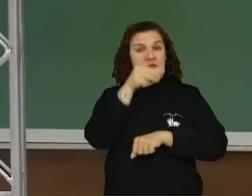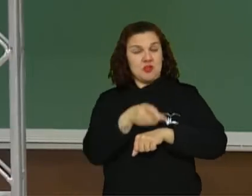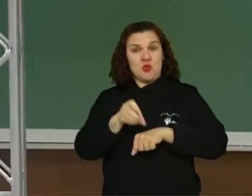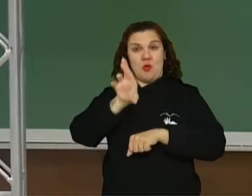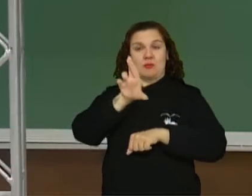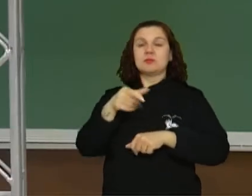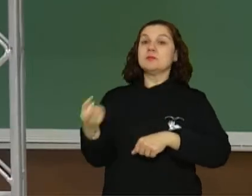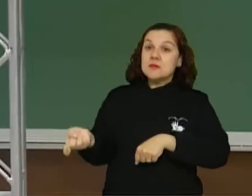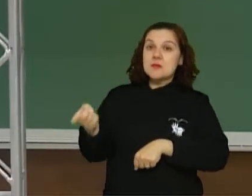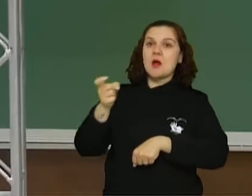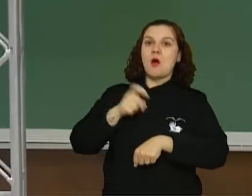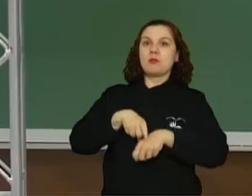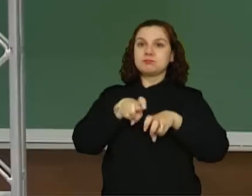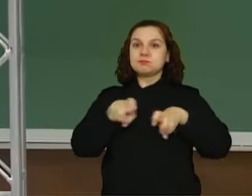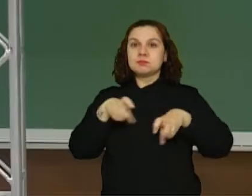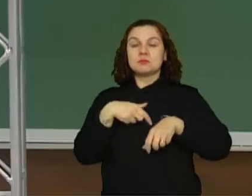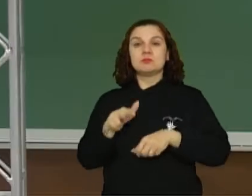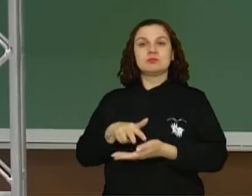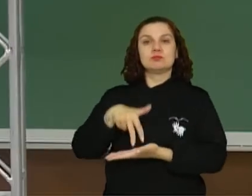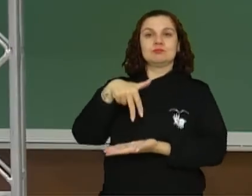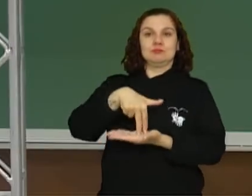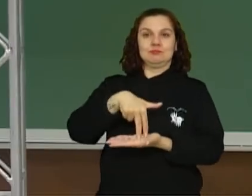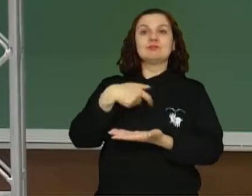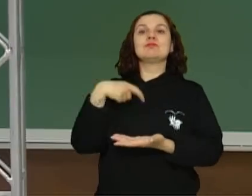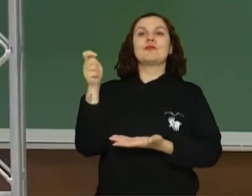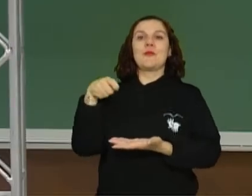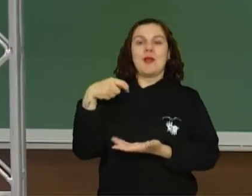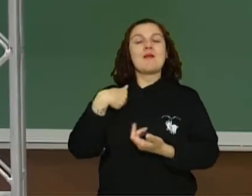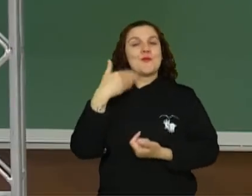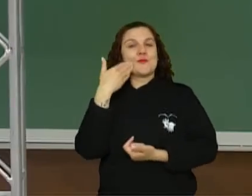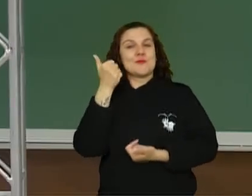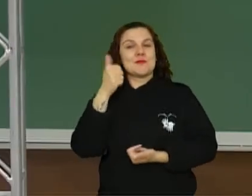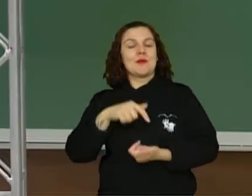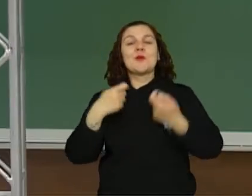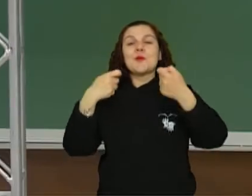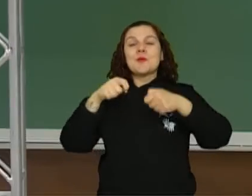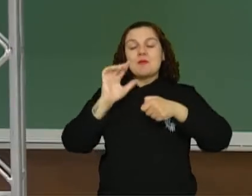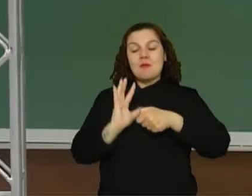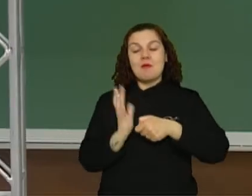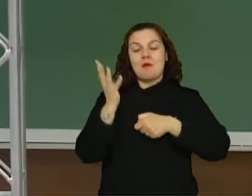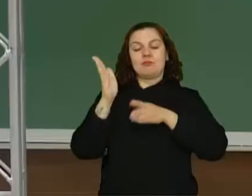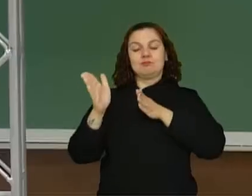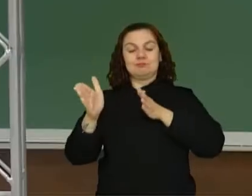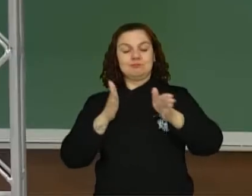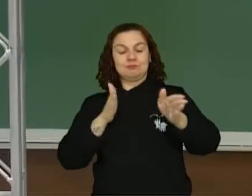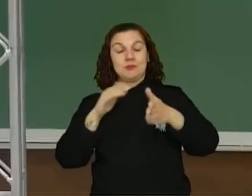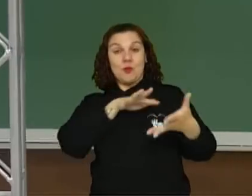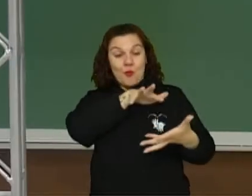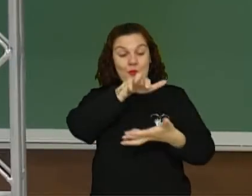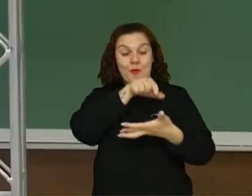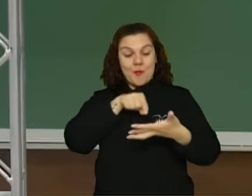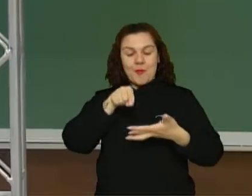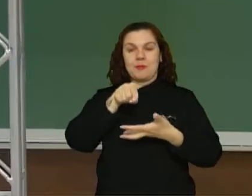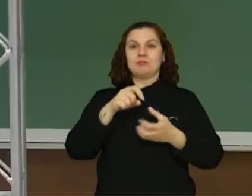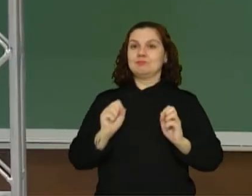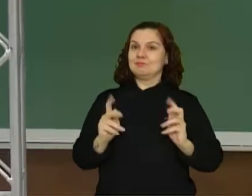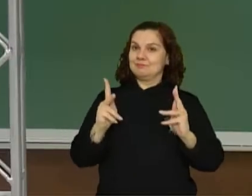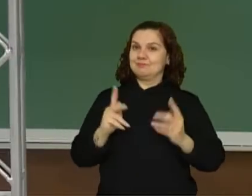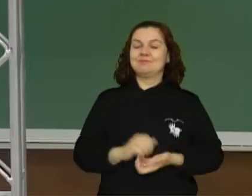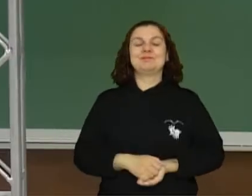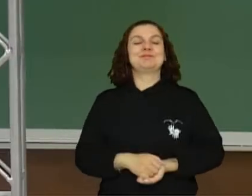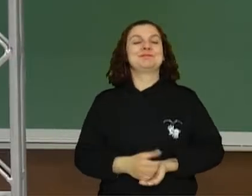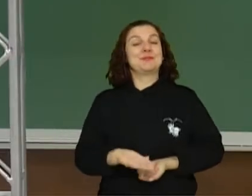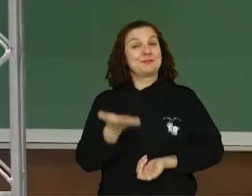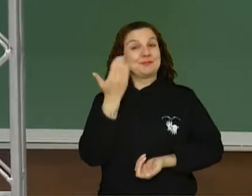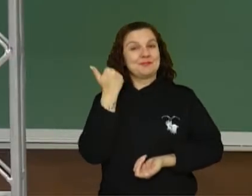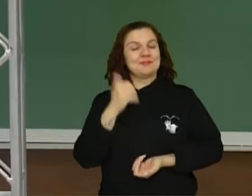e assim sucessivamente, eu consiga dar conta. Eu saiba o que aconteceu no meu planeta. Perfeito? Muito